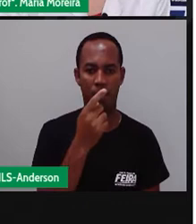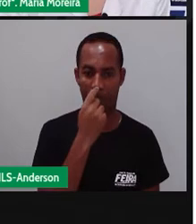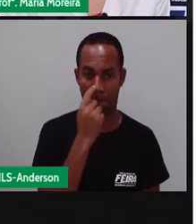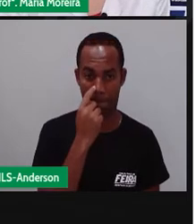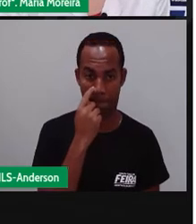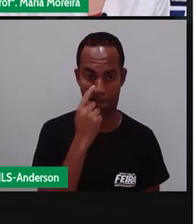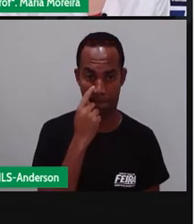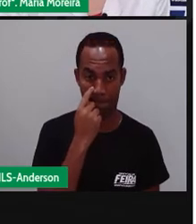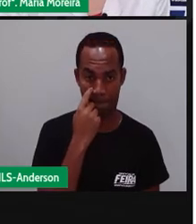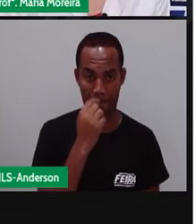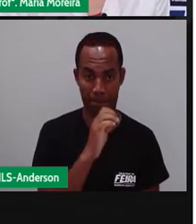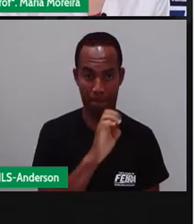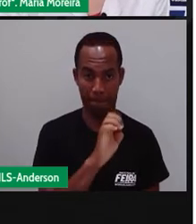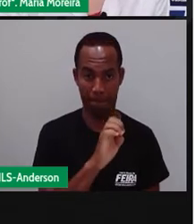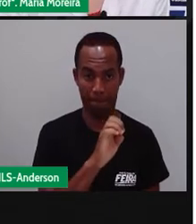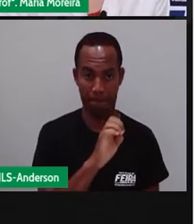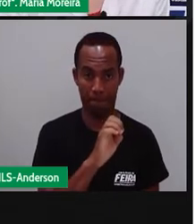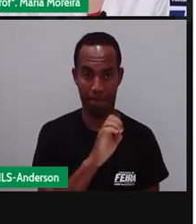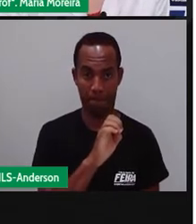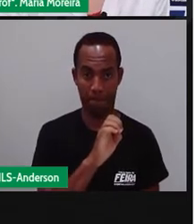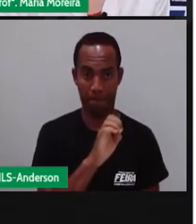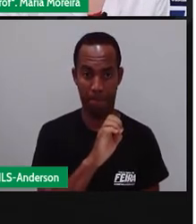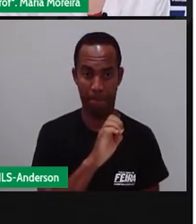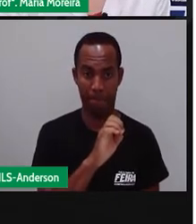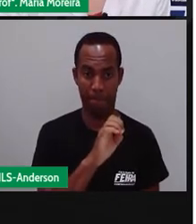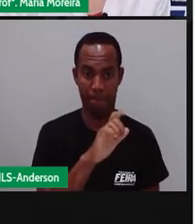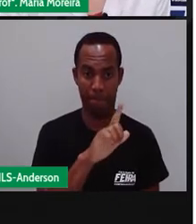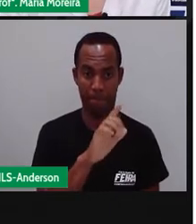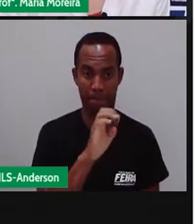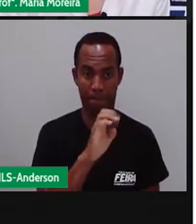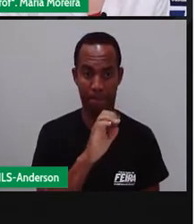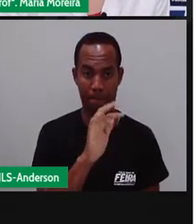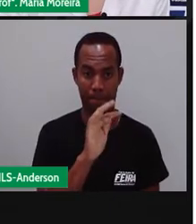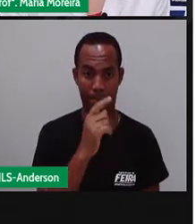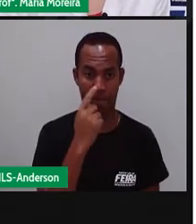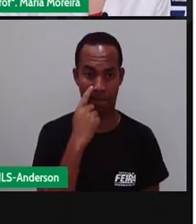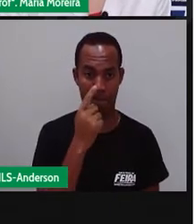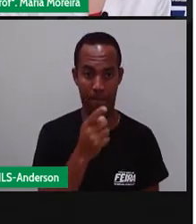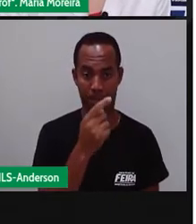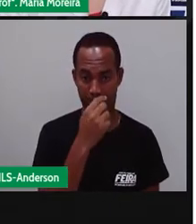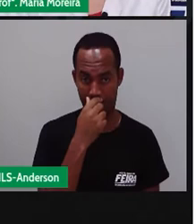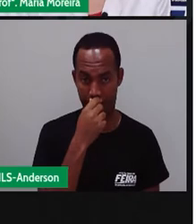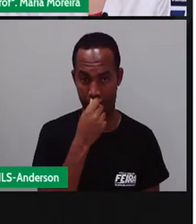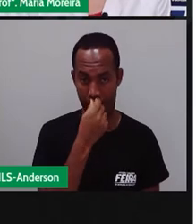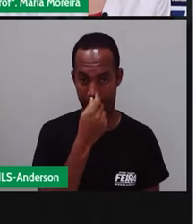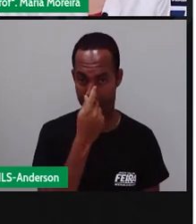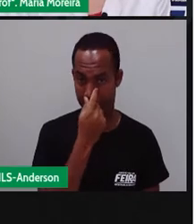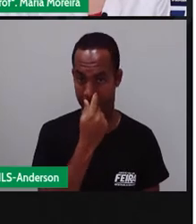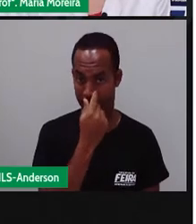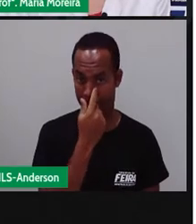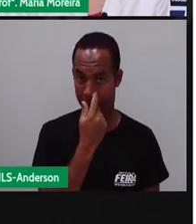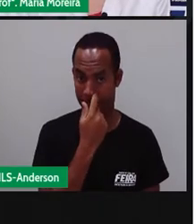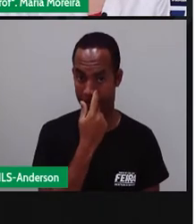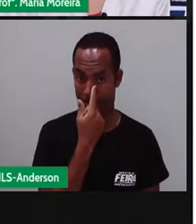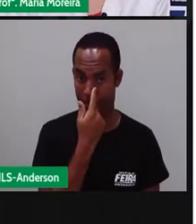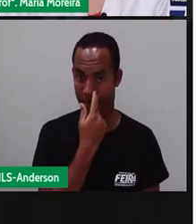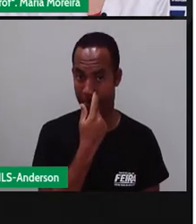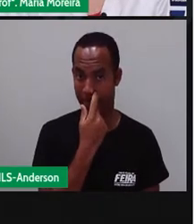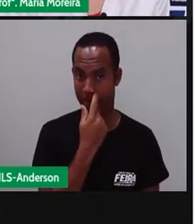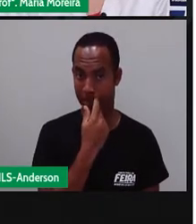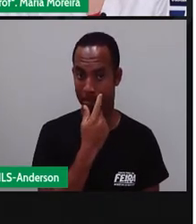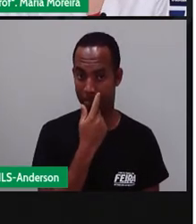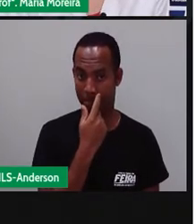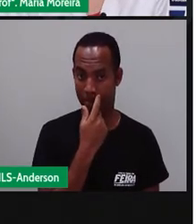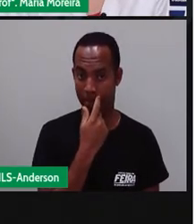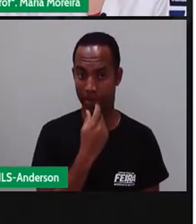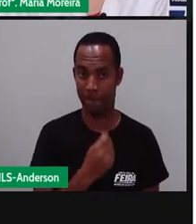com Fê? Tem, F aqui de faca. Gê, tem algum com Gê? Aqui, galo. H, tem? Não. I,